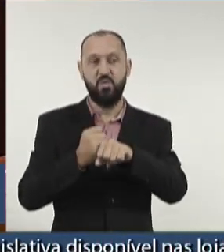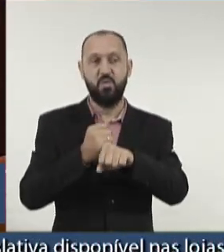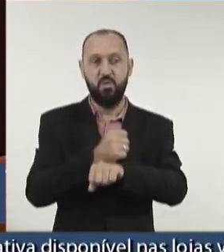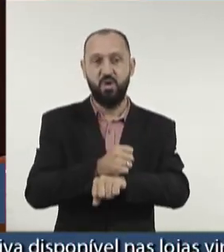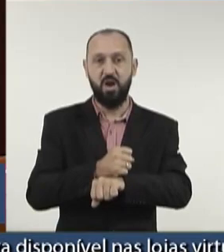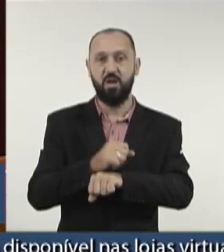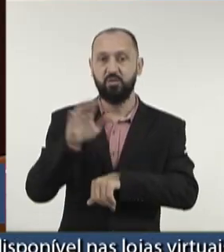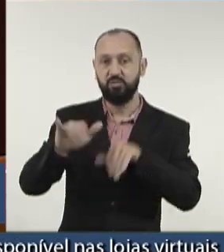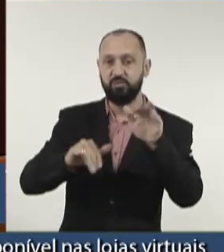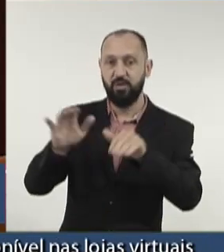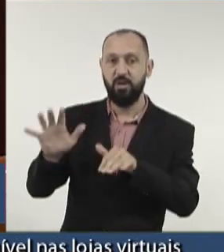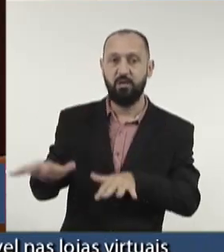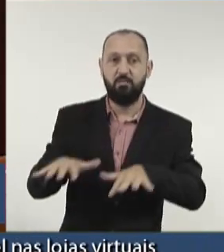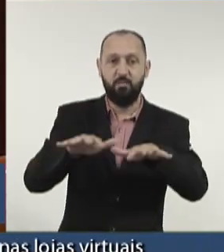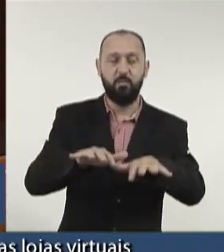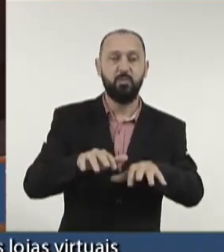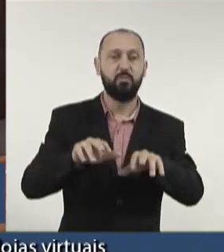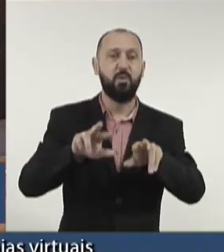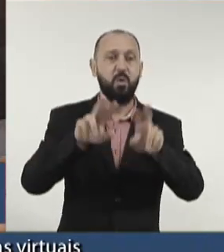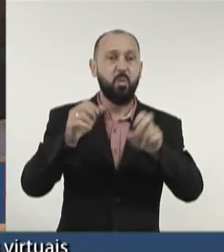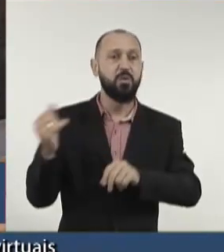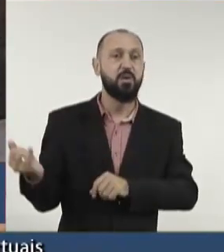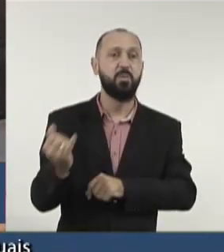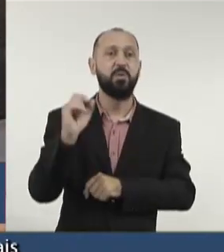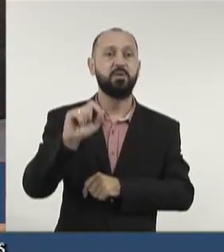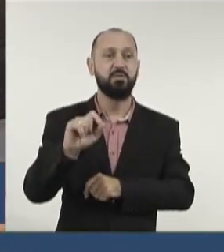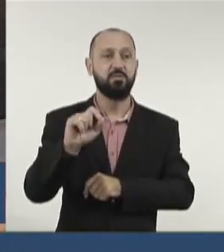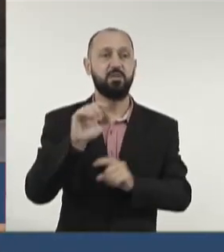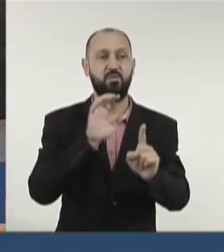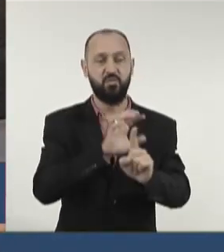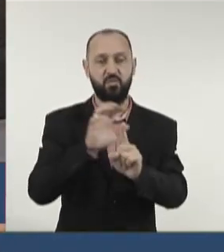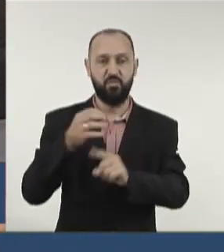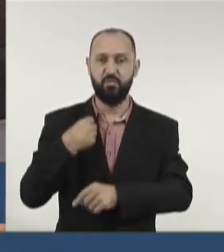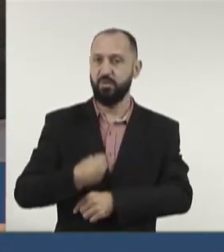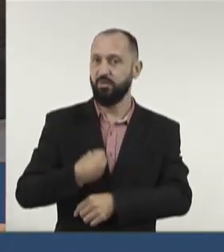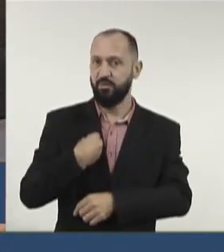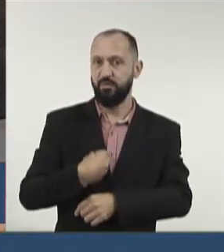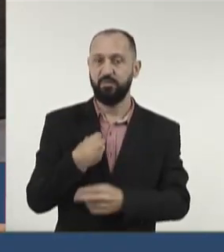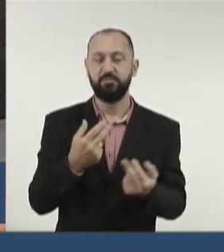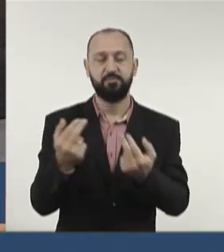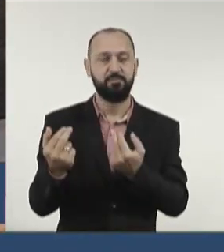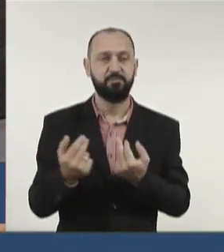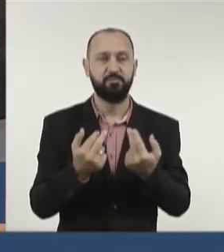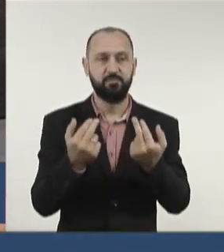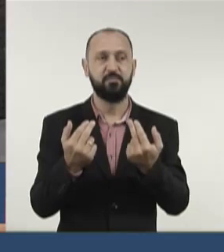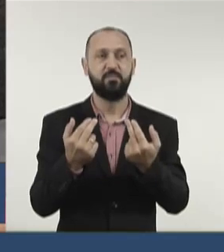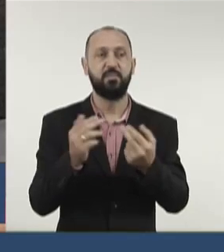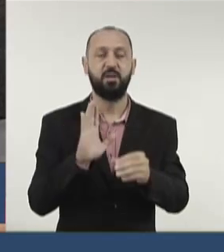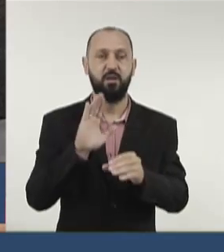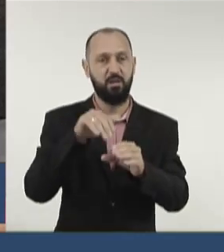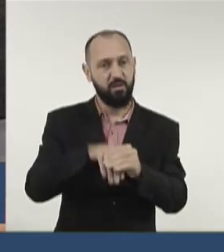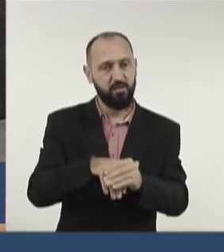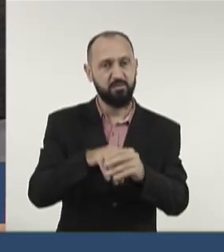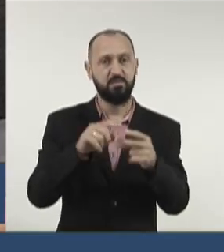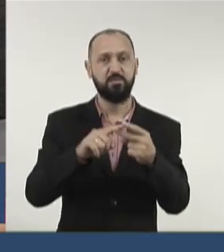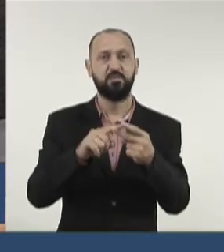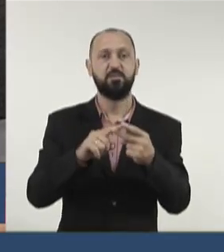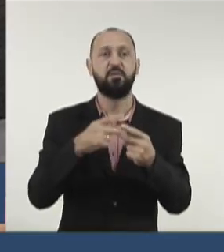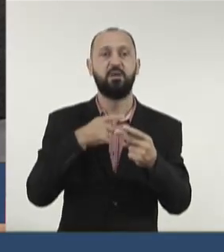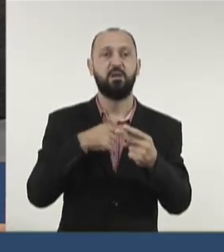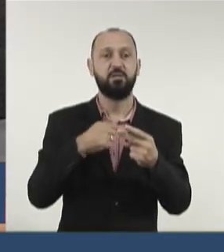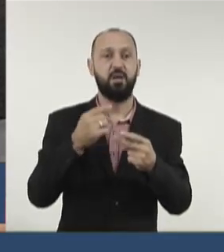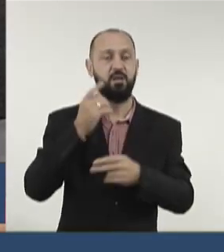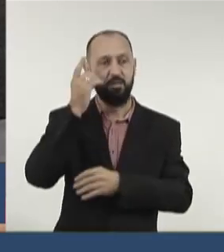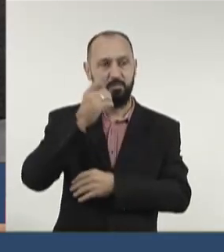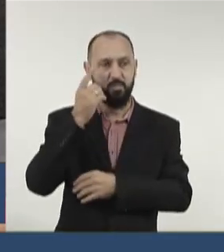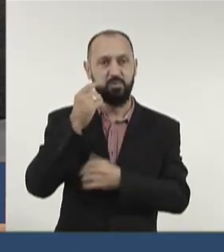para trazer as pessoas para algo importante que interfere na vida deles, que é a eleição, a posse da deputada